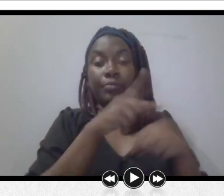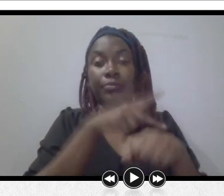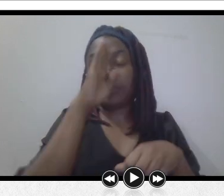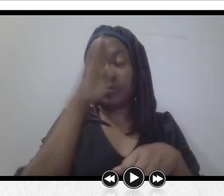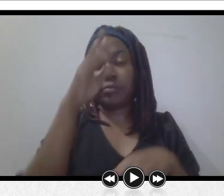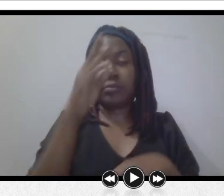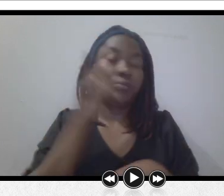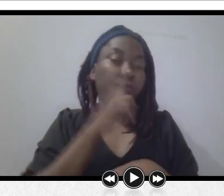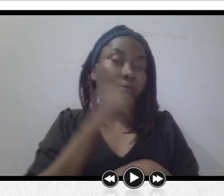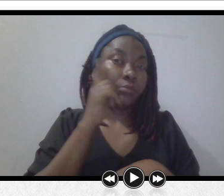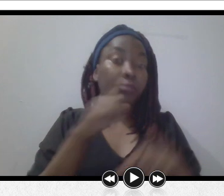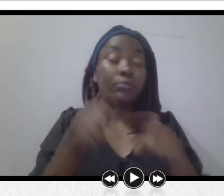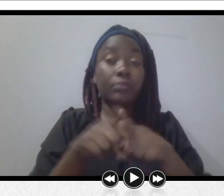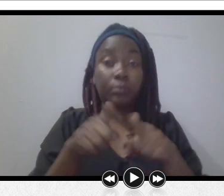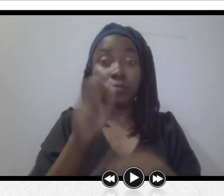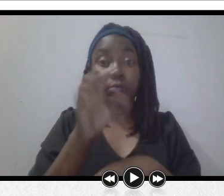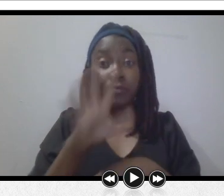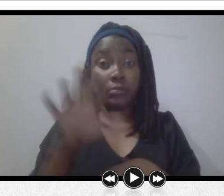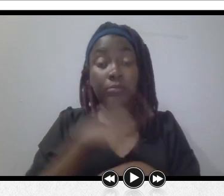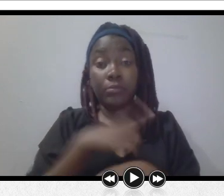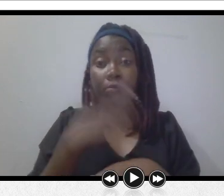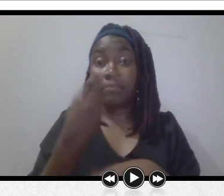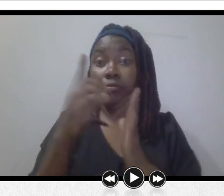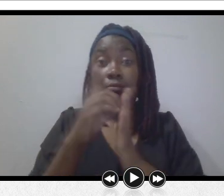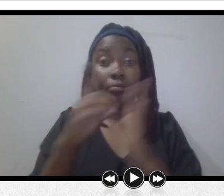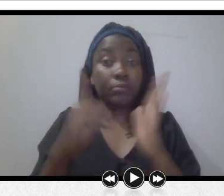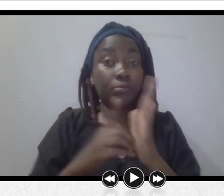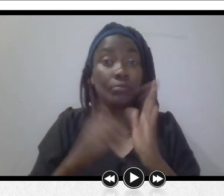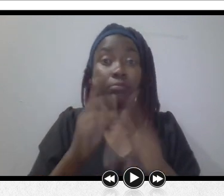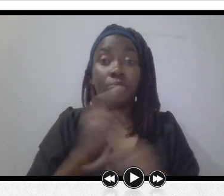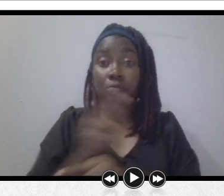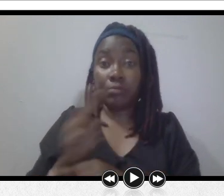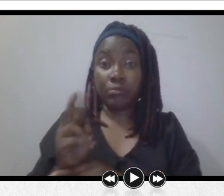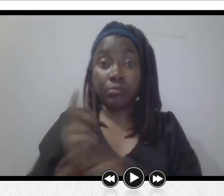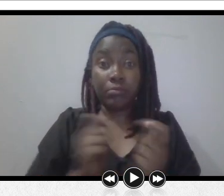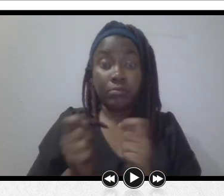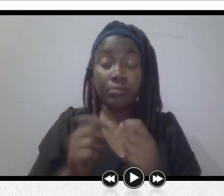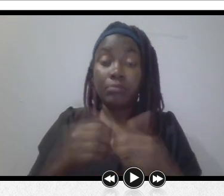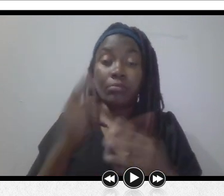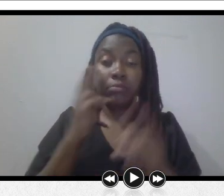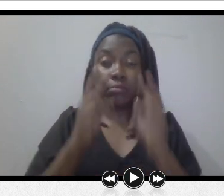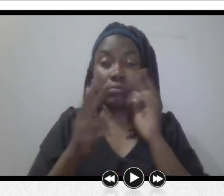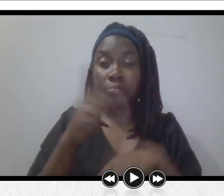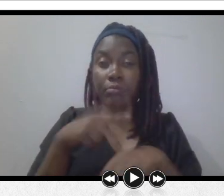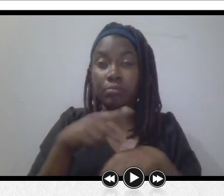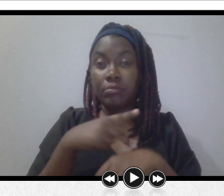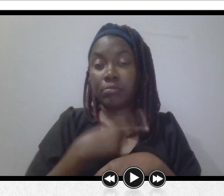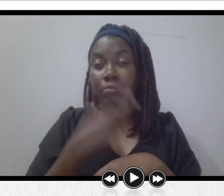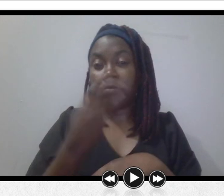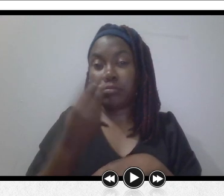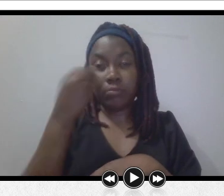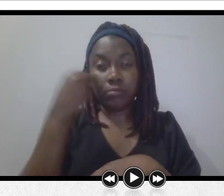principalmente Estados Unidos e também Europa, que tem muitas décadas de regulação. E olhando para esses países que já têm muita experiência em